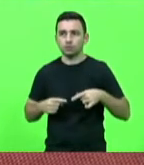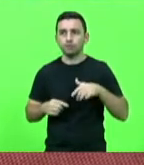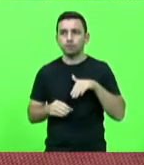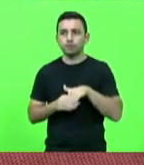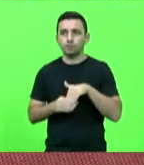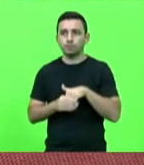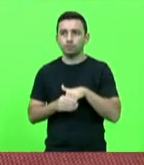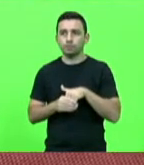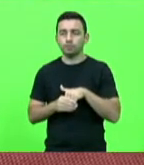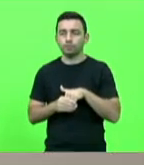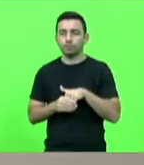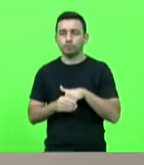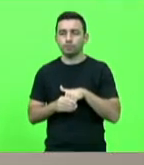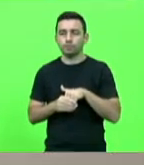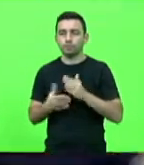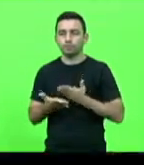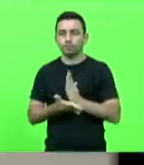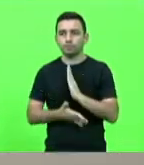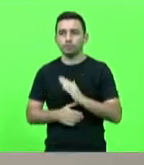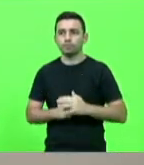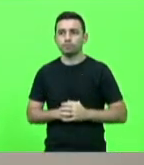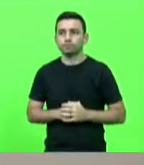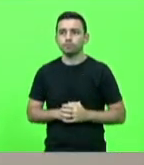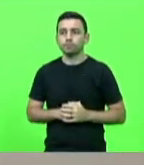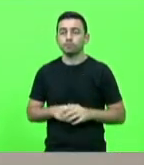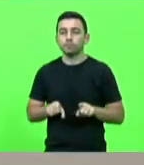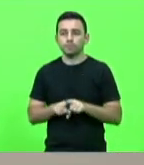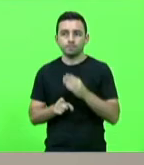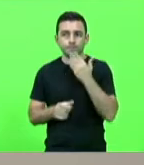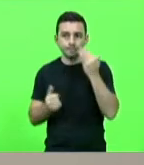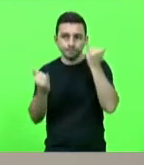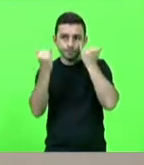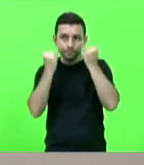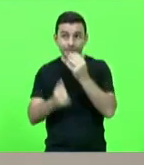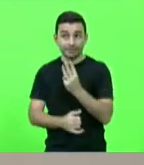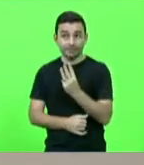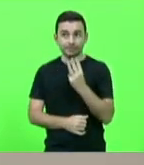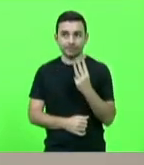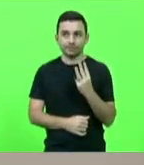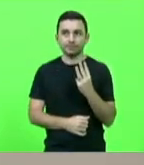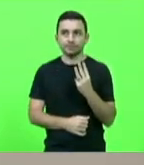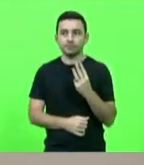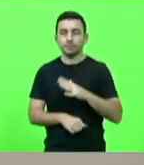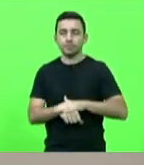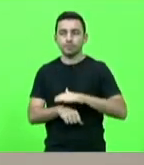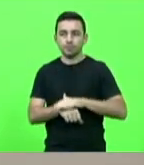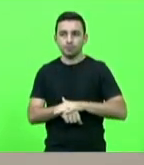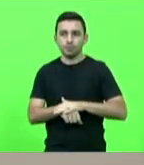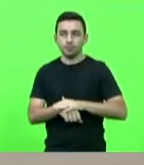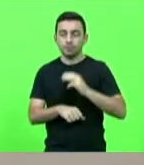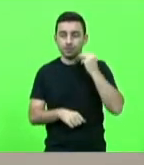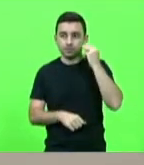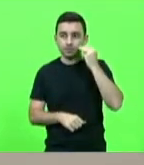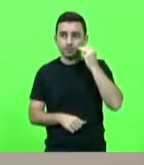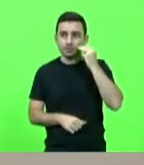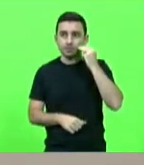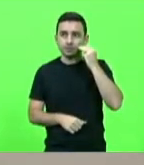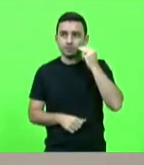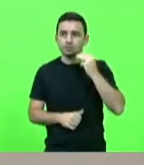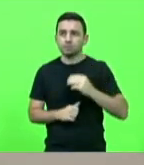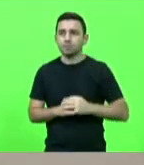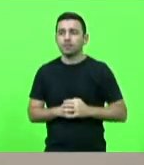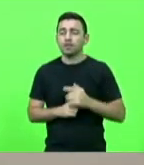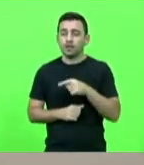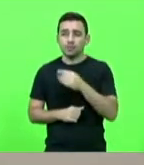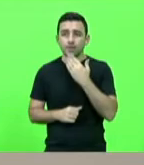votação. Aprovado. Pedido de informação número 33, autor deputado Márcio Machado,